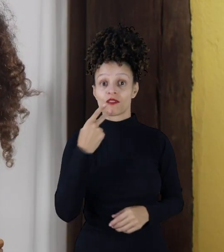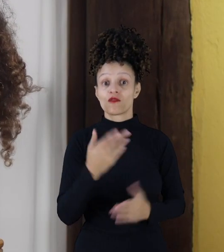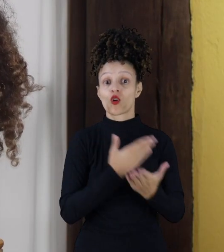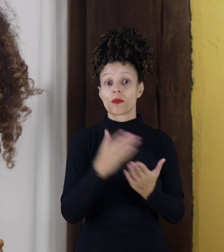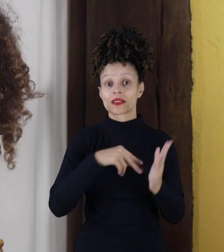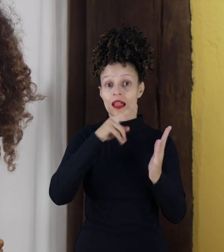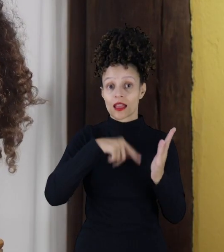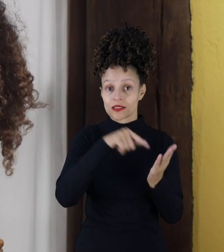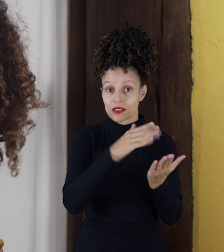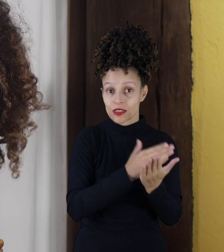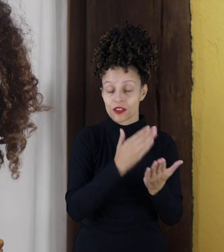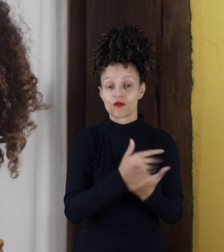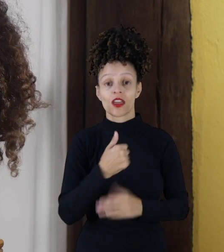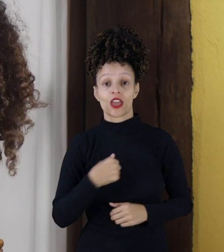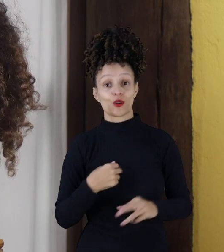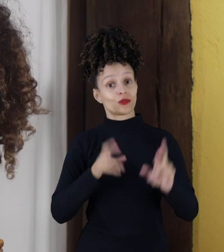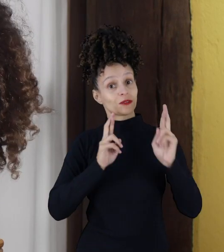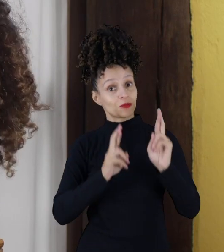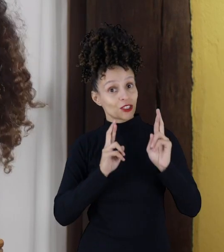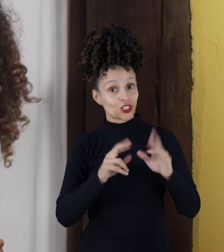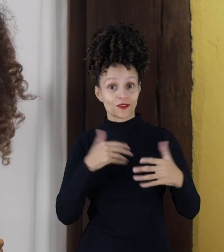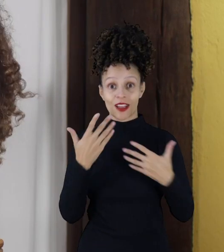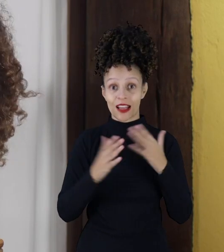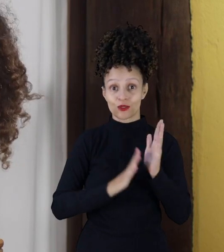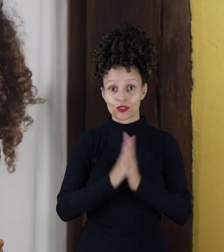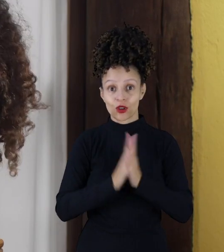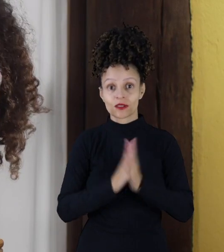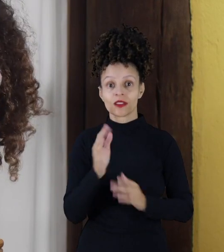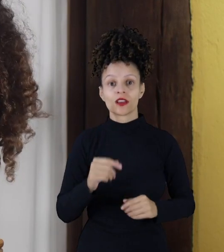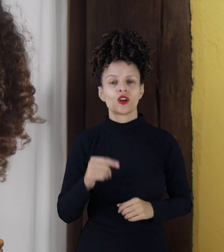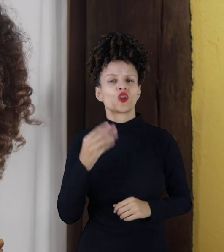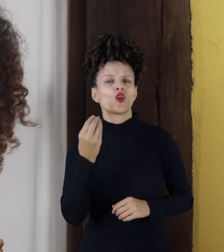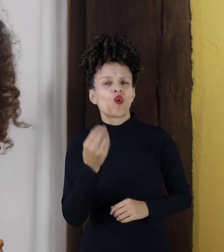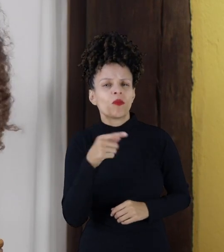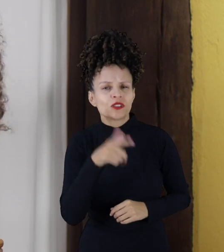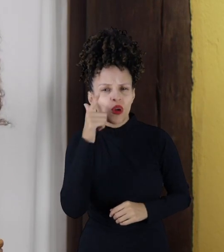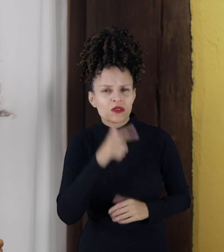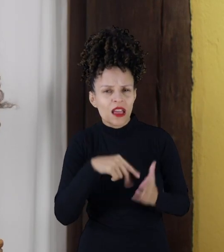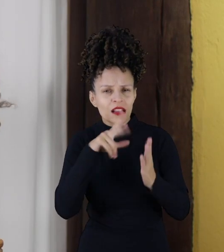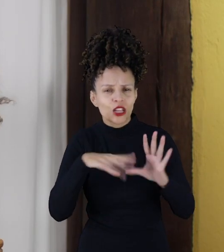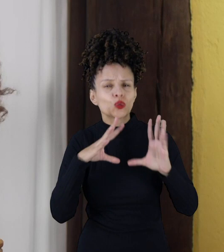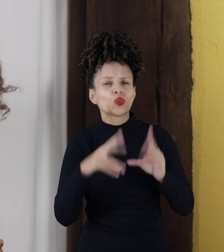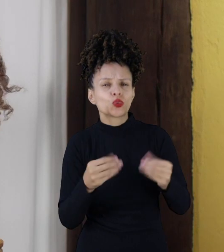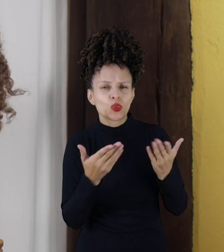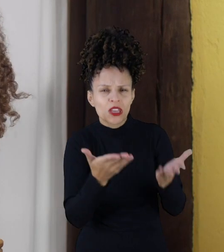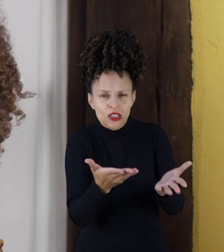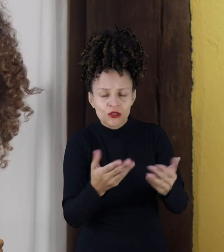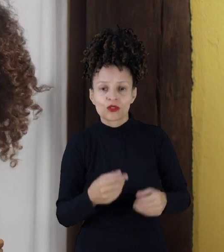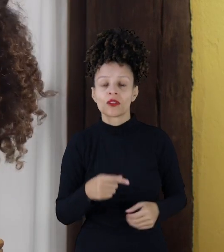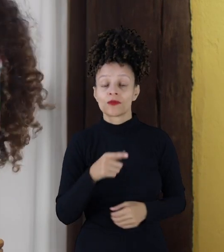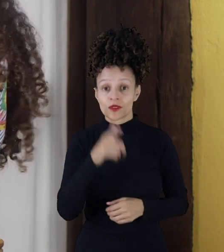cima da minha mesa e falar, olha, eu vou começar a ler esse livro, eu tô com muita expectativa. Como é que você consegue ler